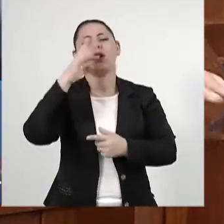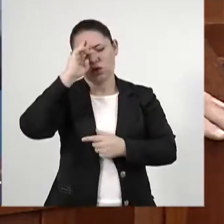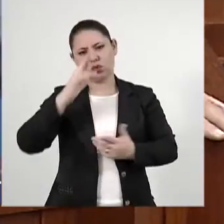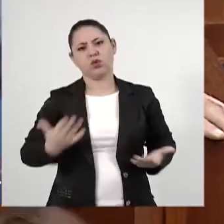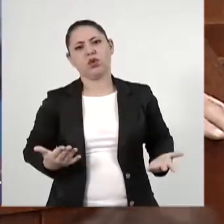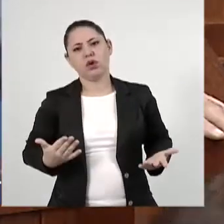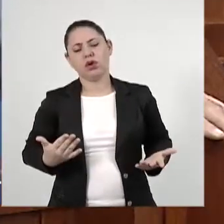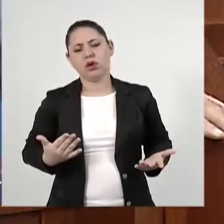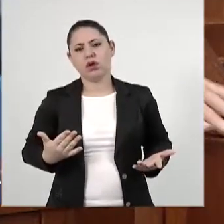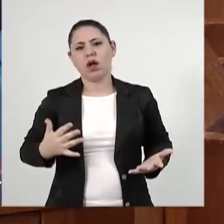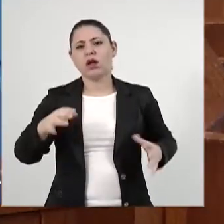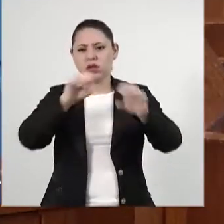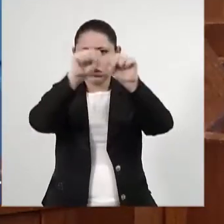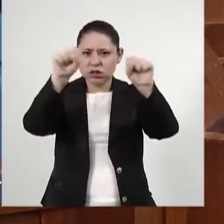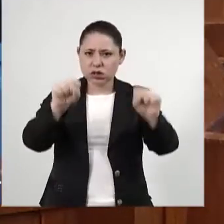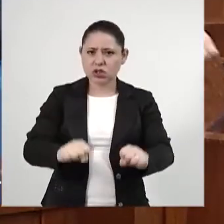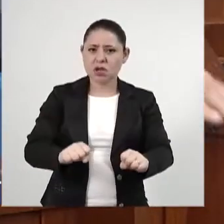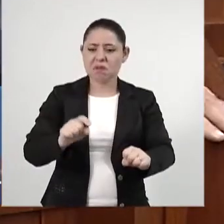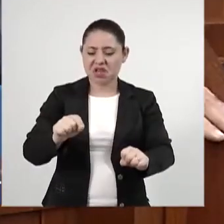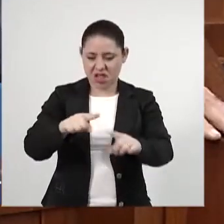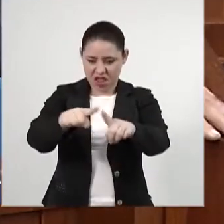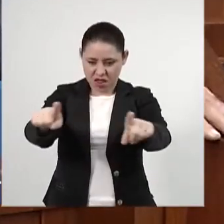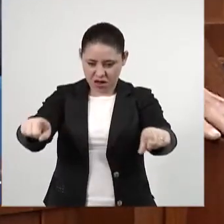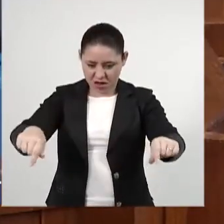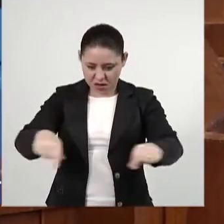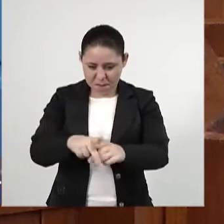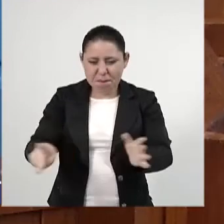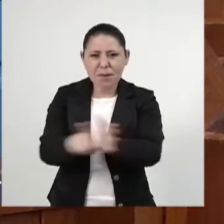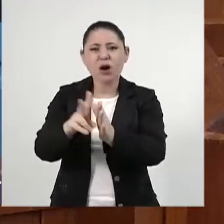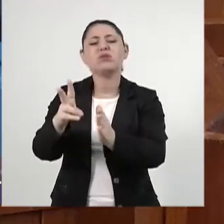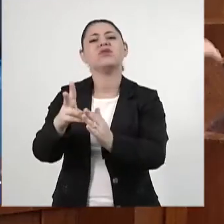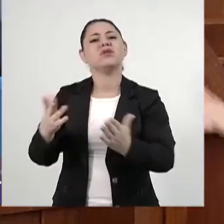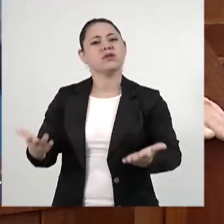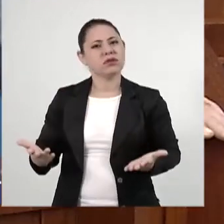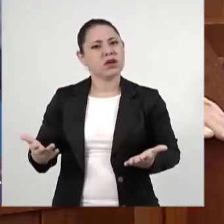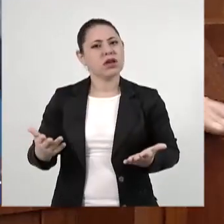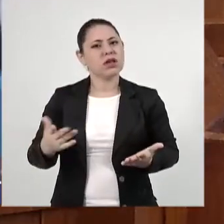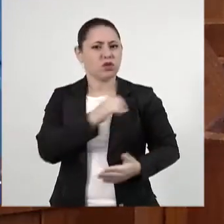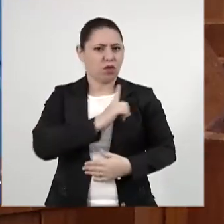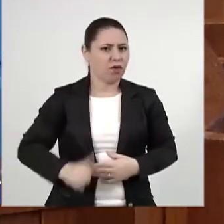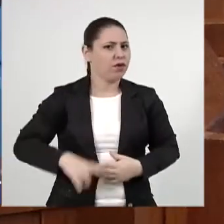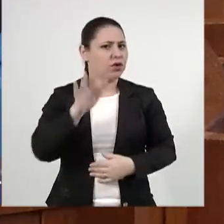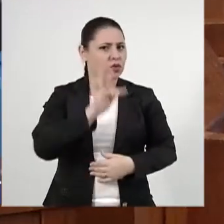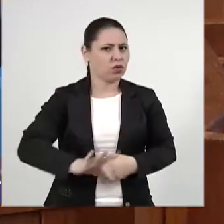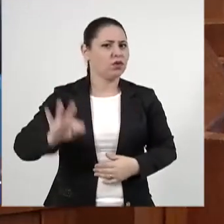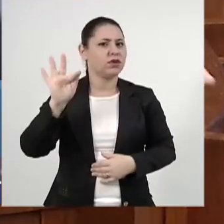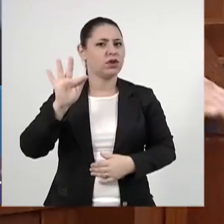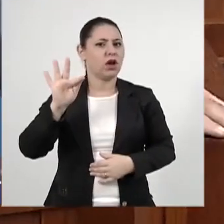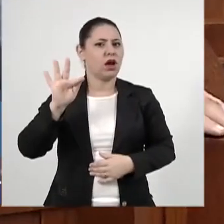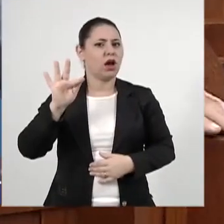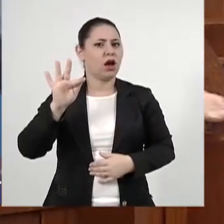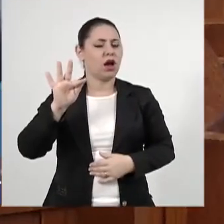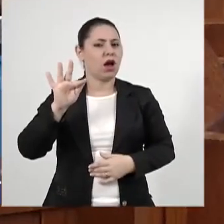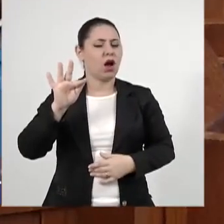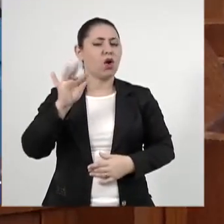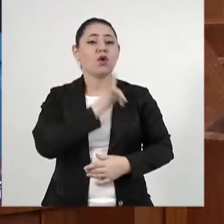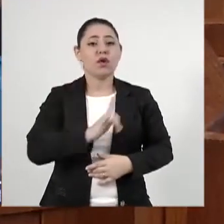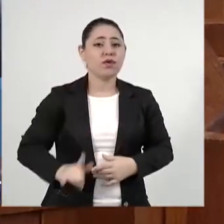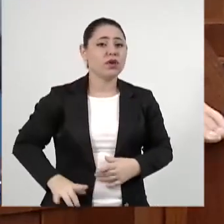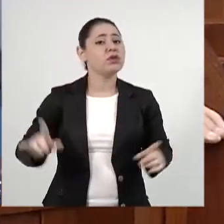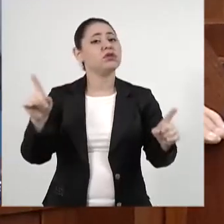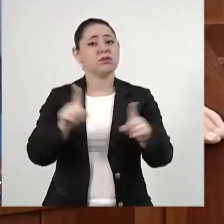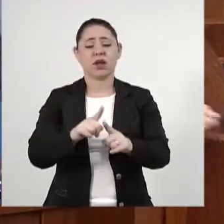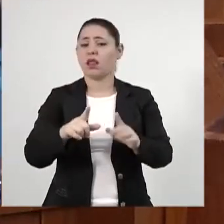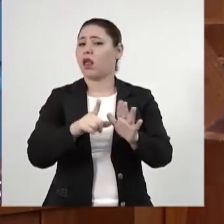plotado em cima do sistema CIGEF, que é uma reserva indígena, sem a União ser dona. Até a União está transgredindo